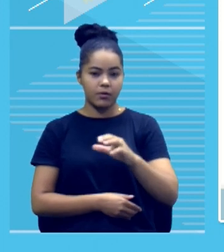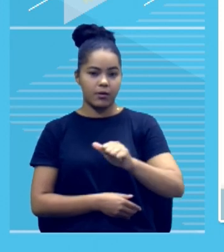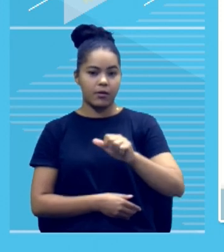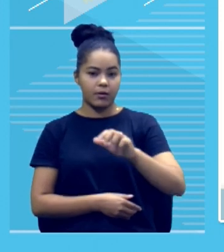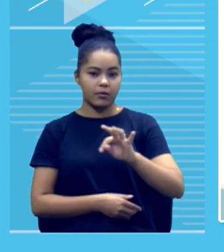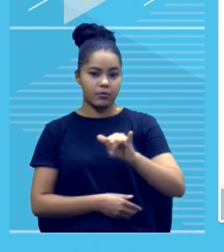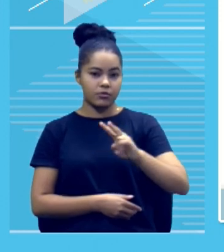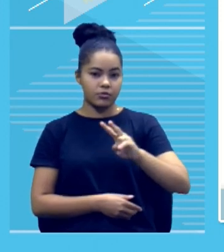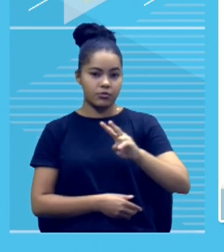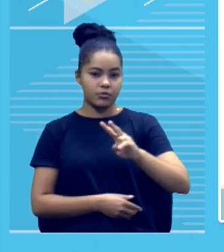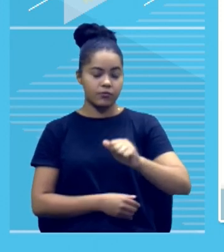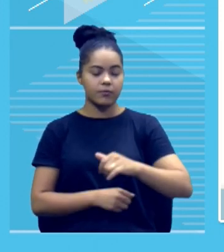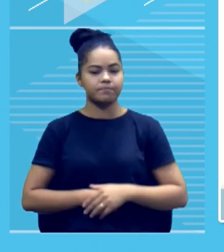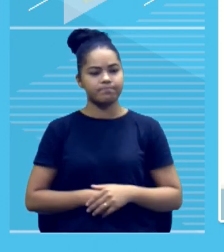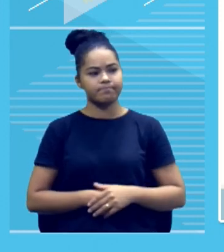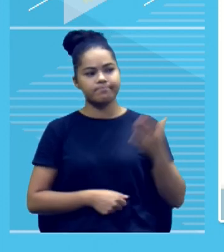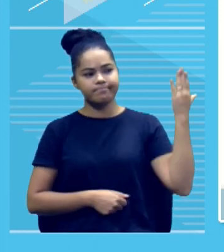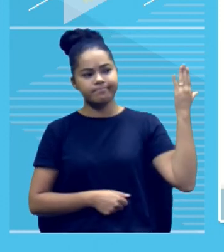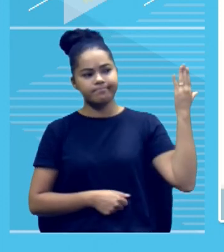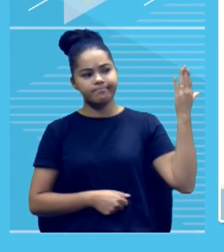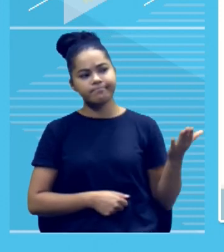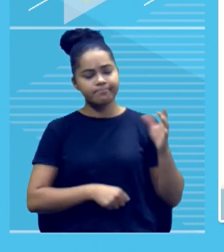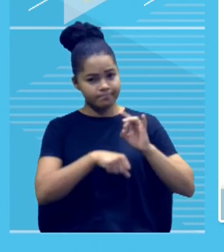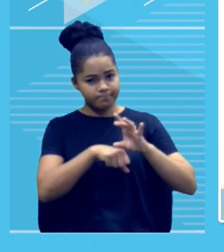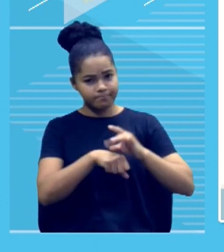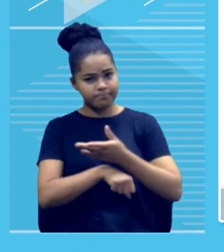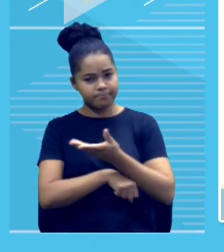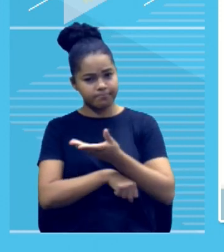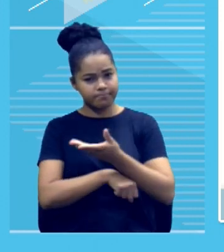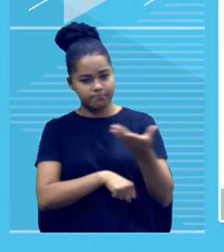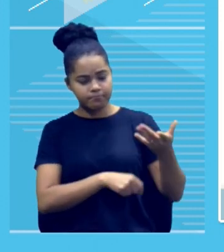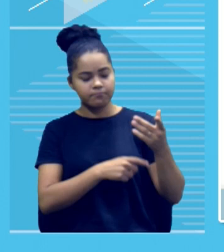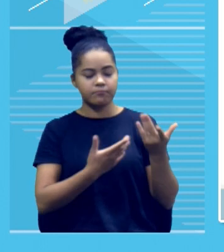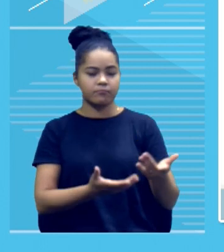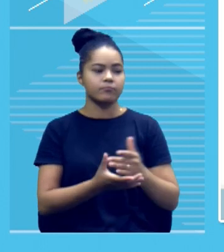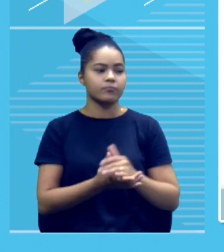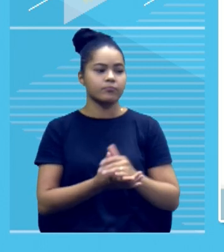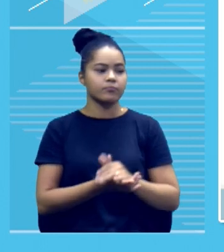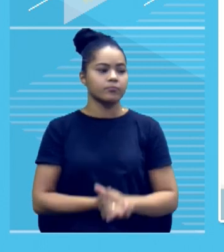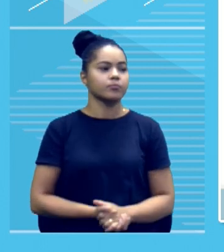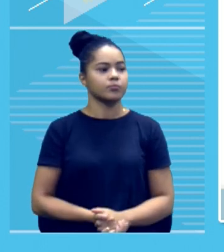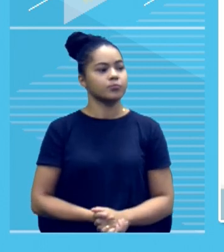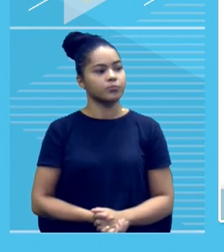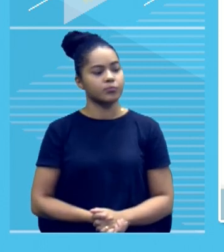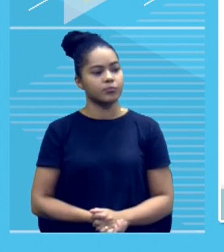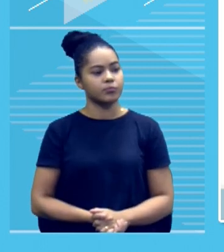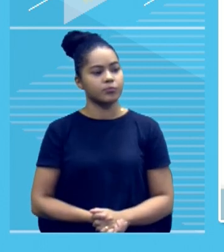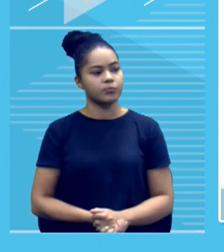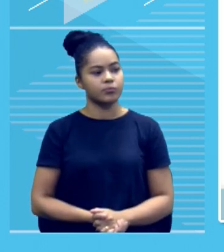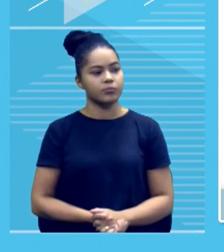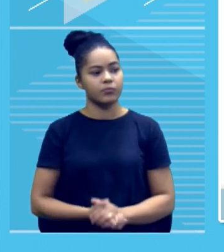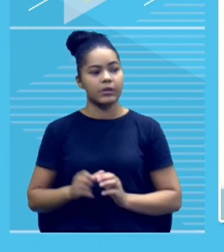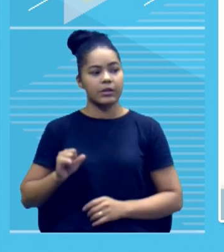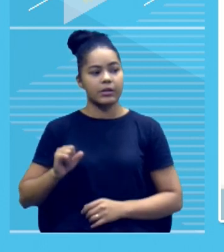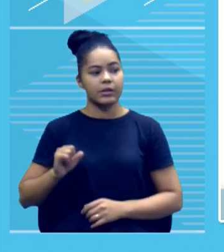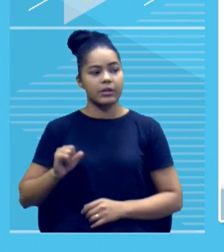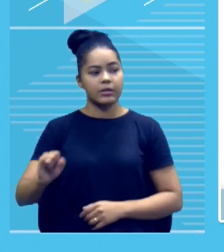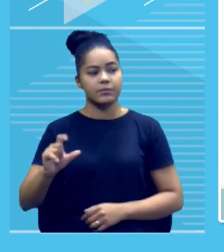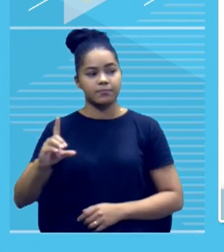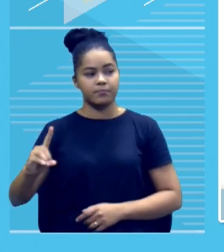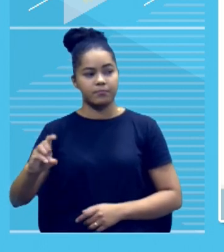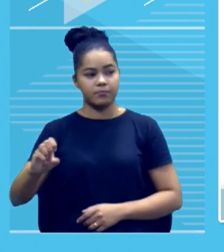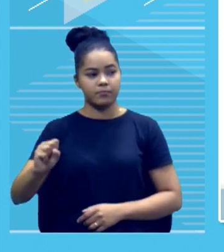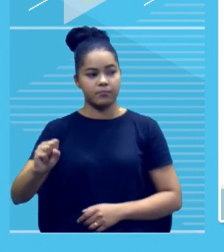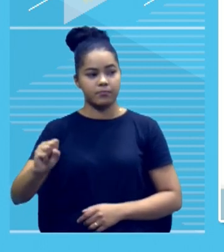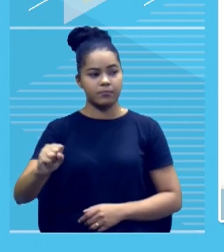Muito legal essa dica para a gente aprender essa nomenclatura. Olha só. As formas destrógero e